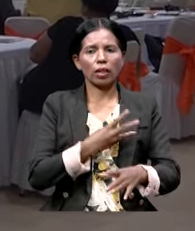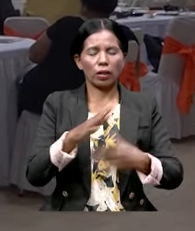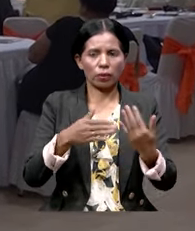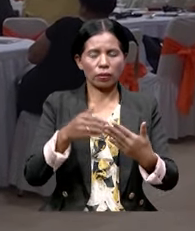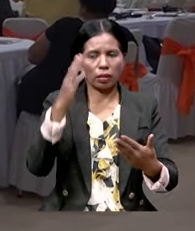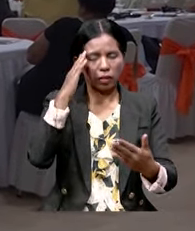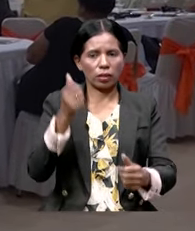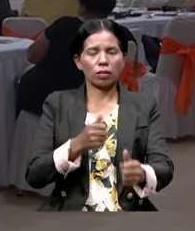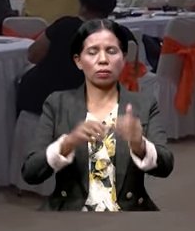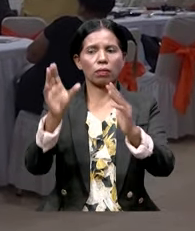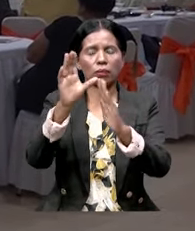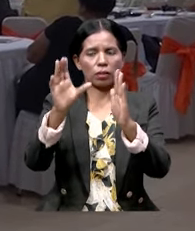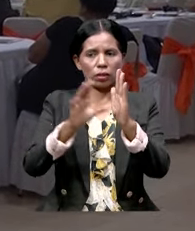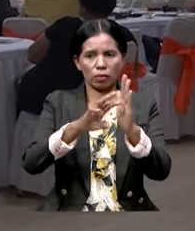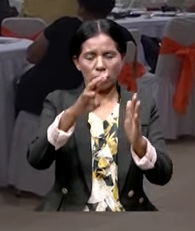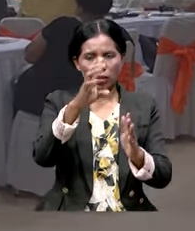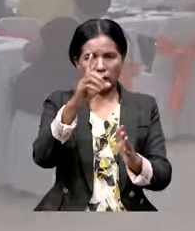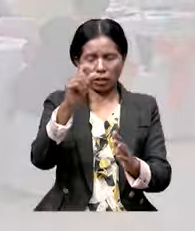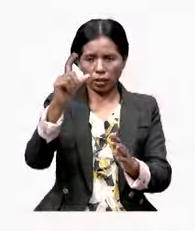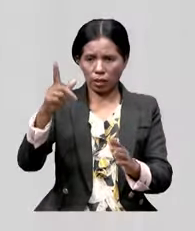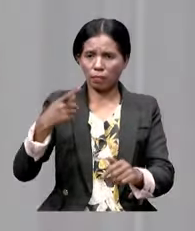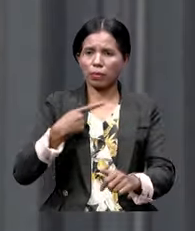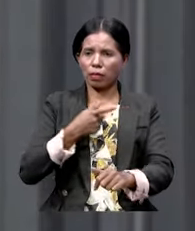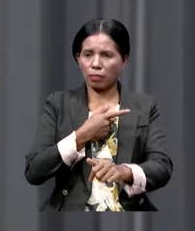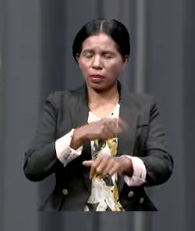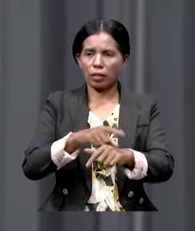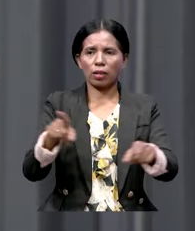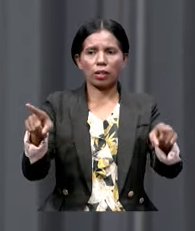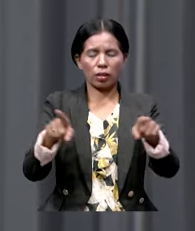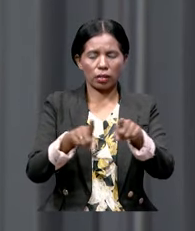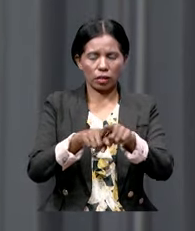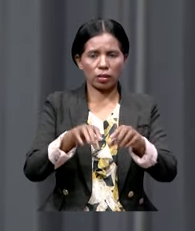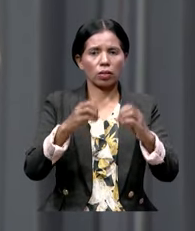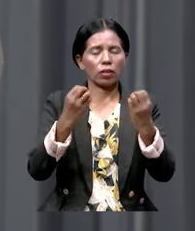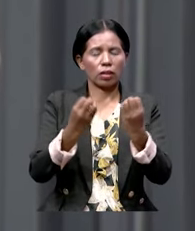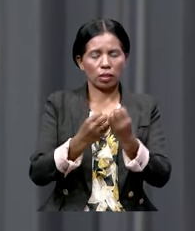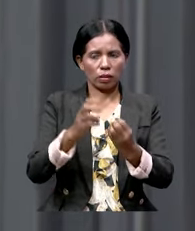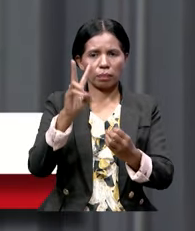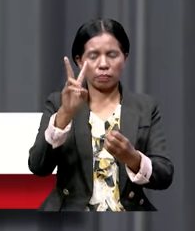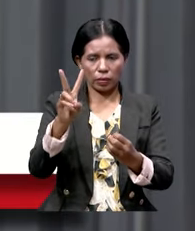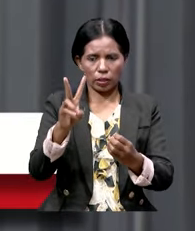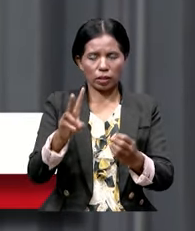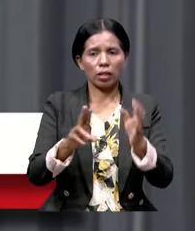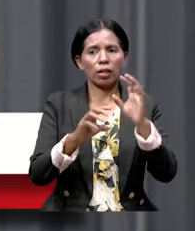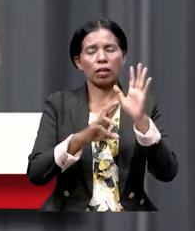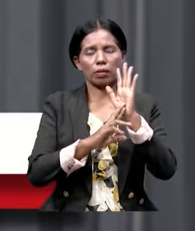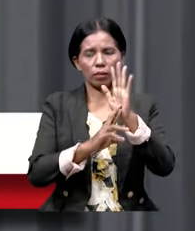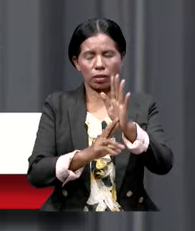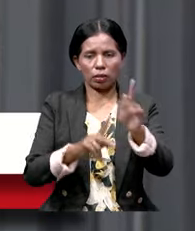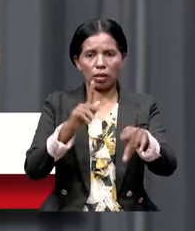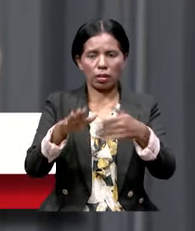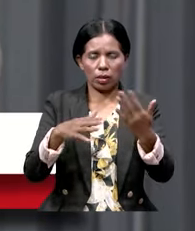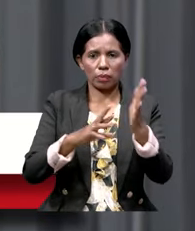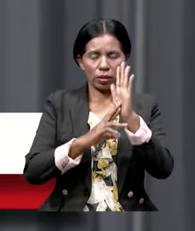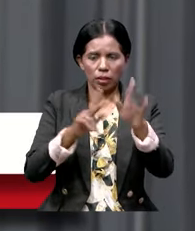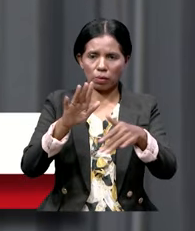catactuir constituição RDTL, Parlamento Nacional Macanesan, segundo órgão, no órgão de nebe representa povo tomat.